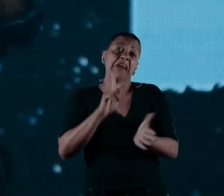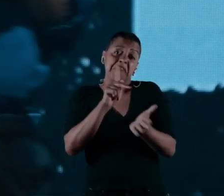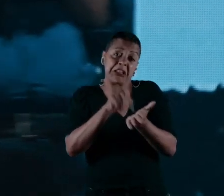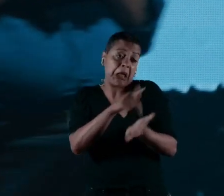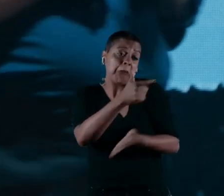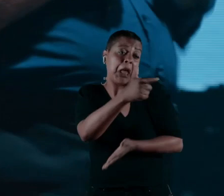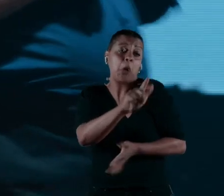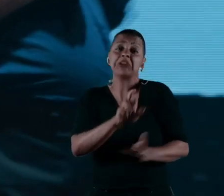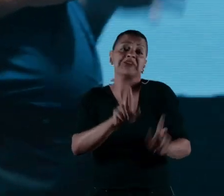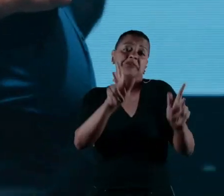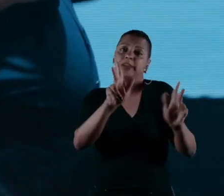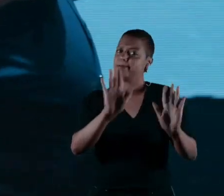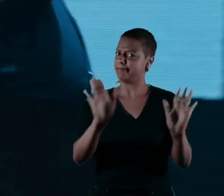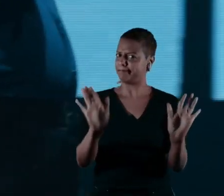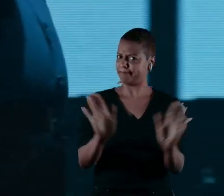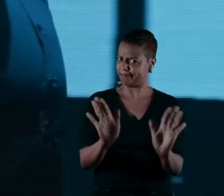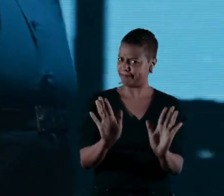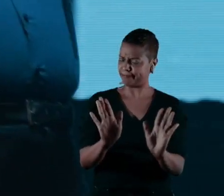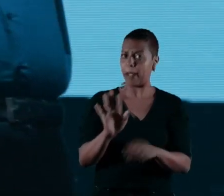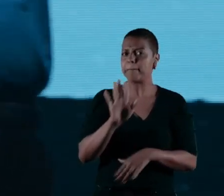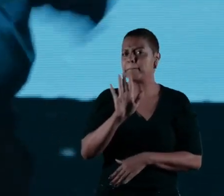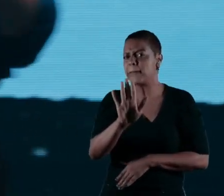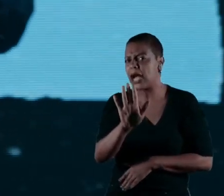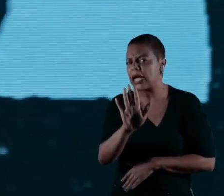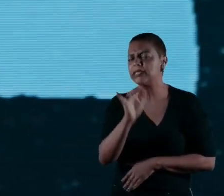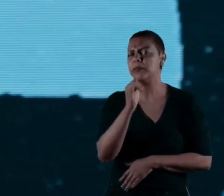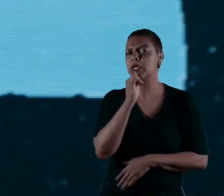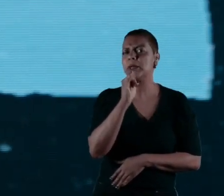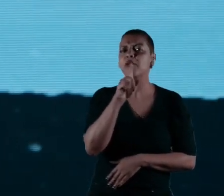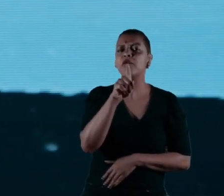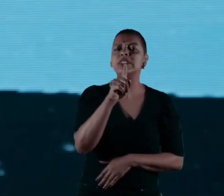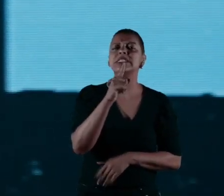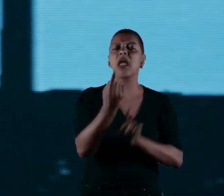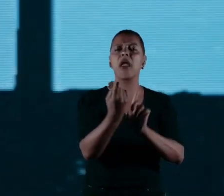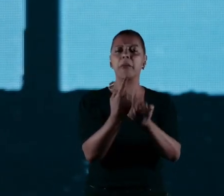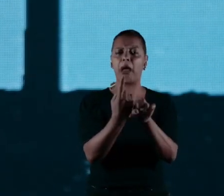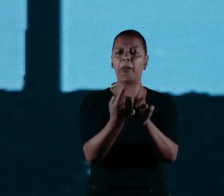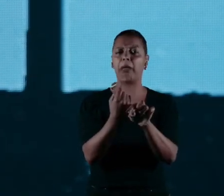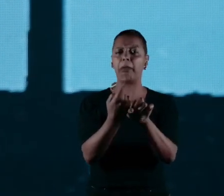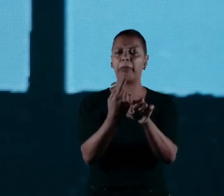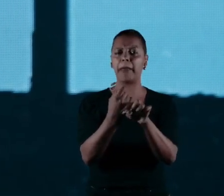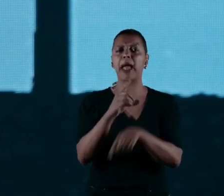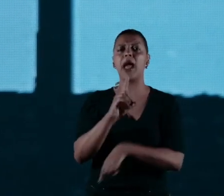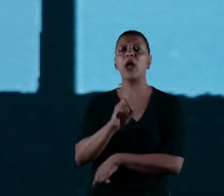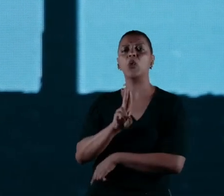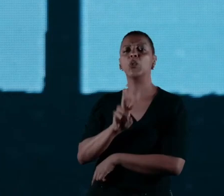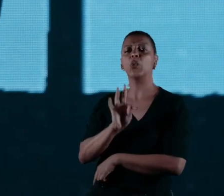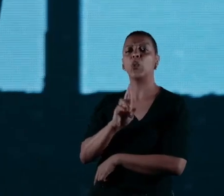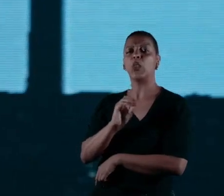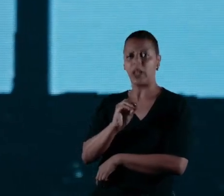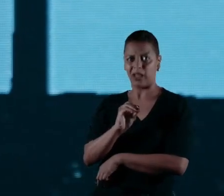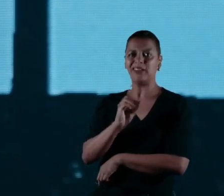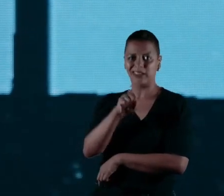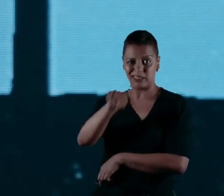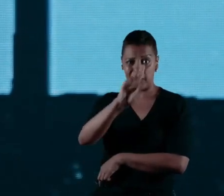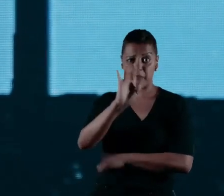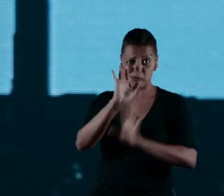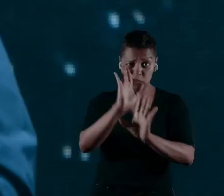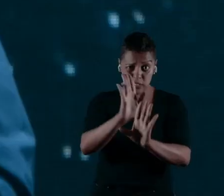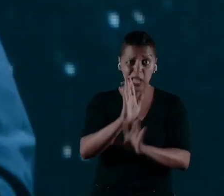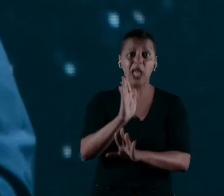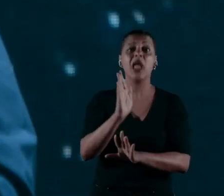deixa eu perguntar para você, se você pegar a Dutra saindo de São Paulo, você pode chegar em Porto